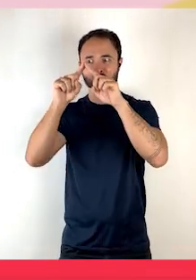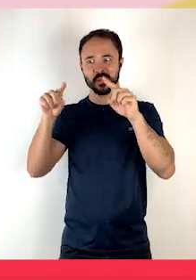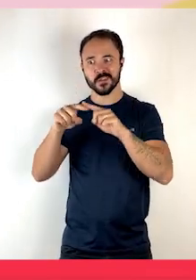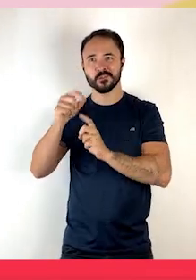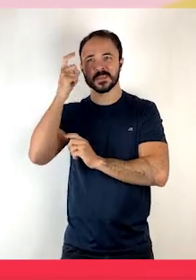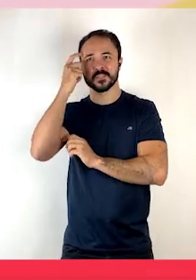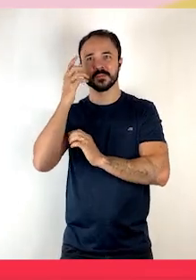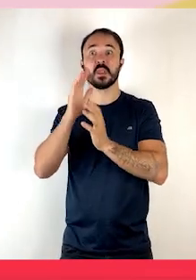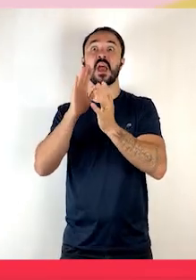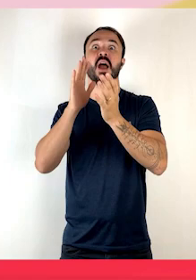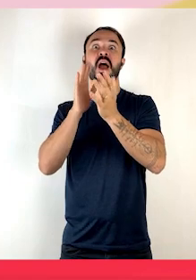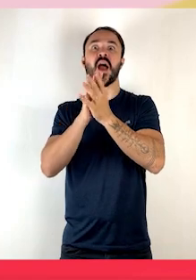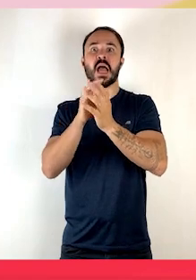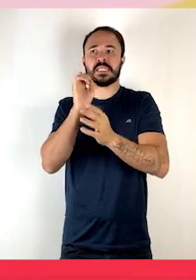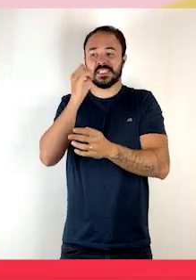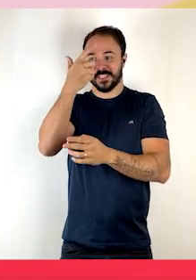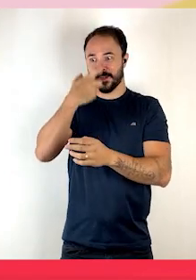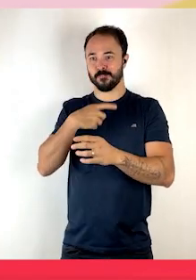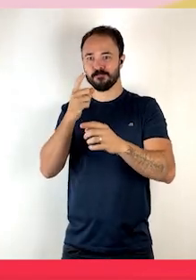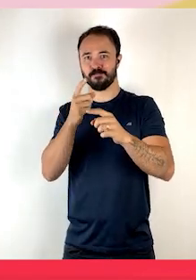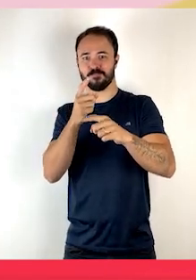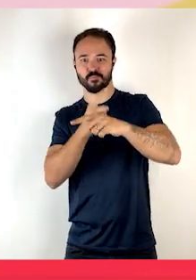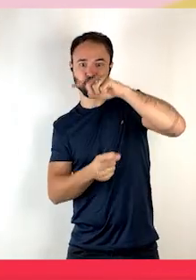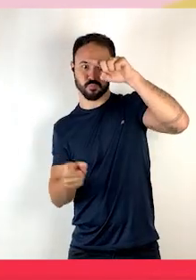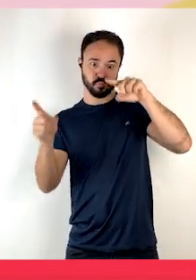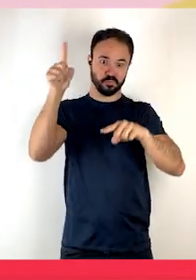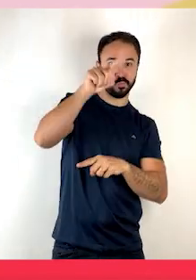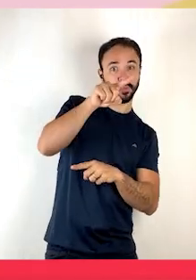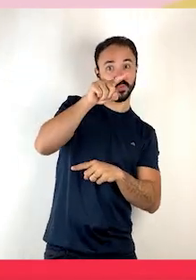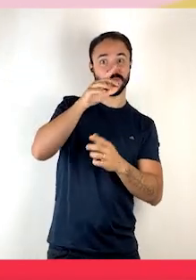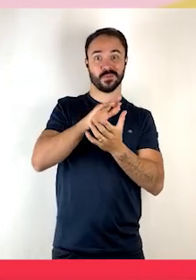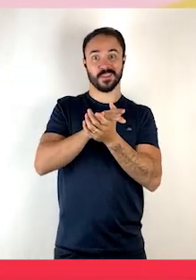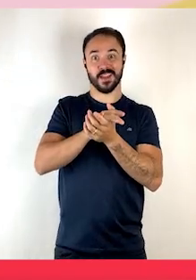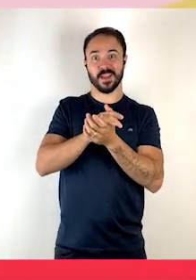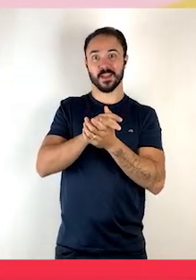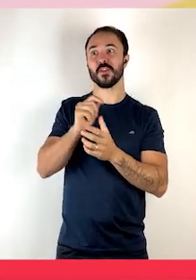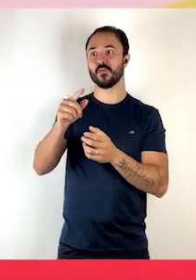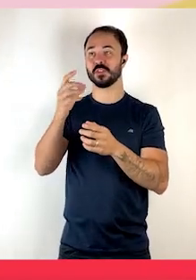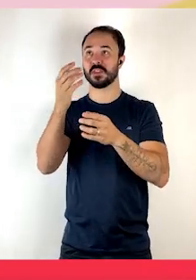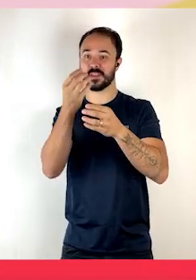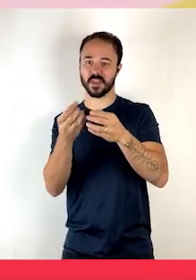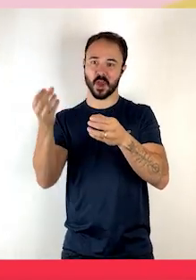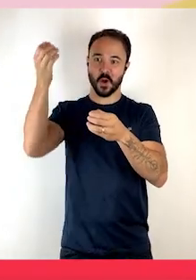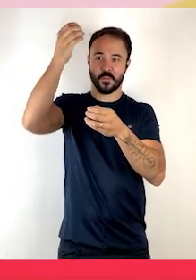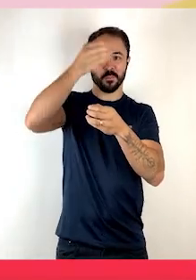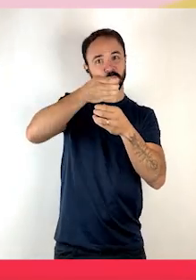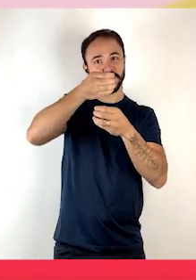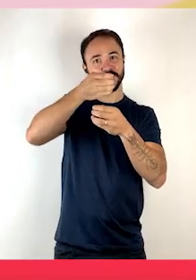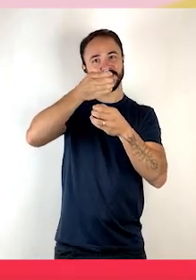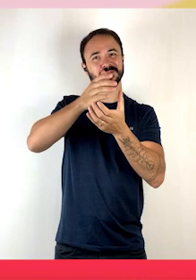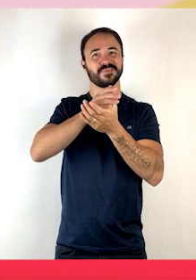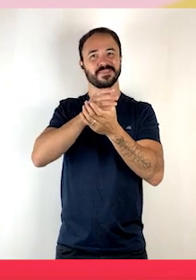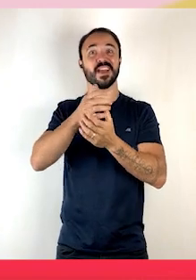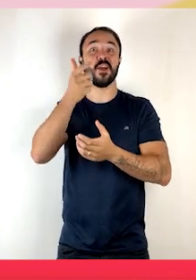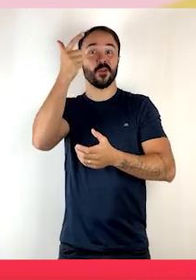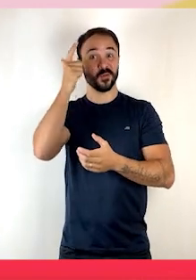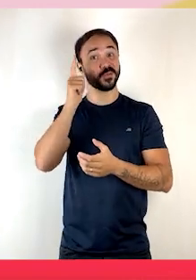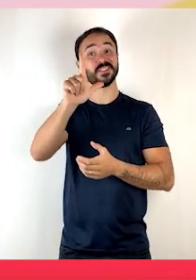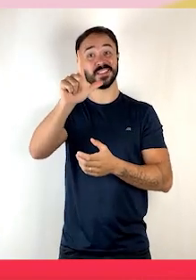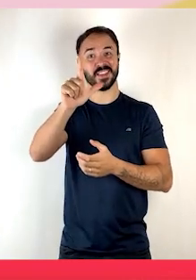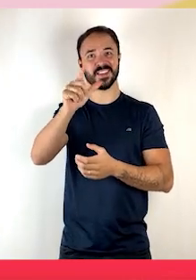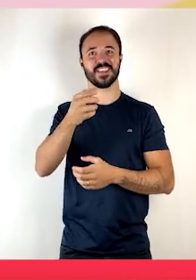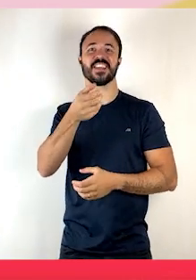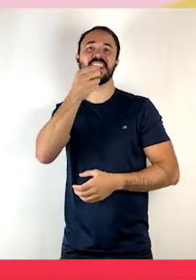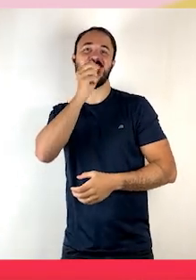pensou: "Já sei, se eu virar de ponta cabeça e ficar embaixo do círculo, a gente vira o